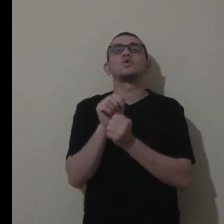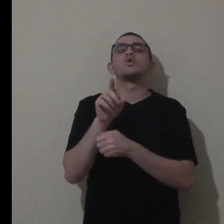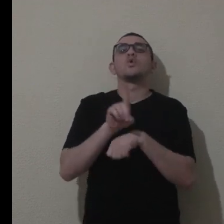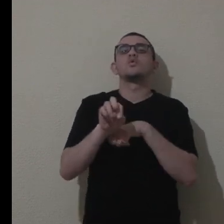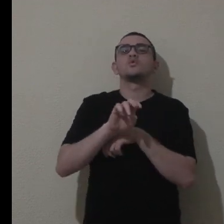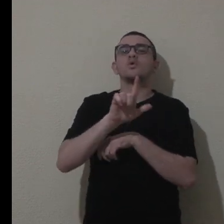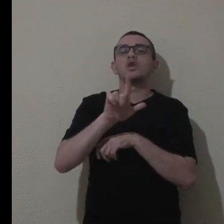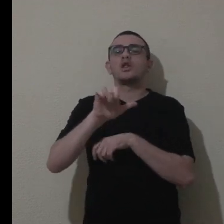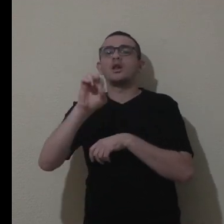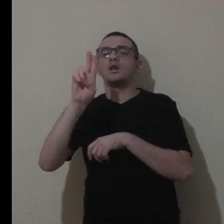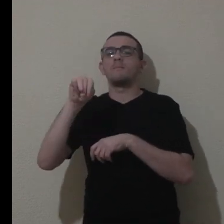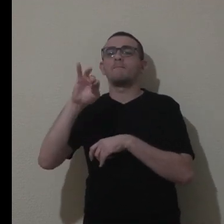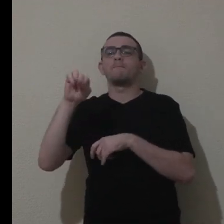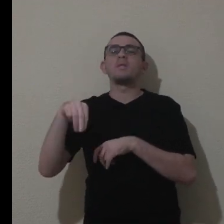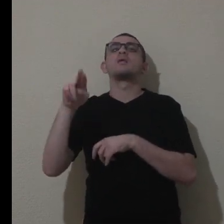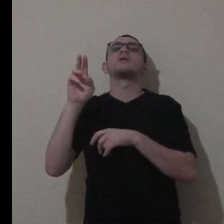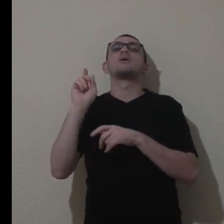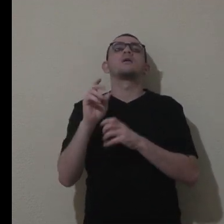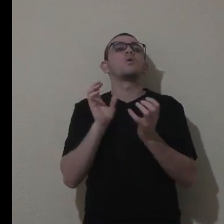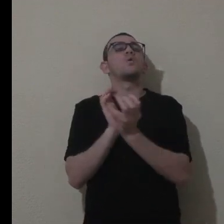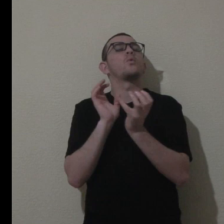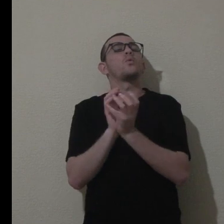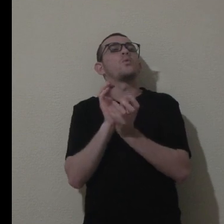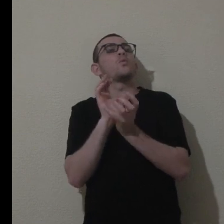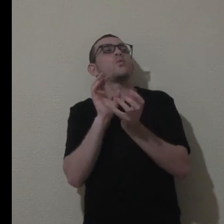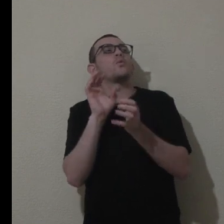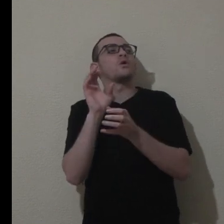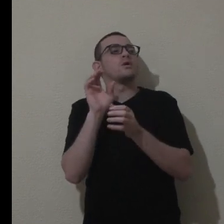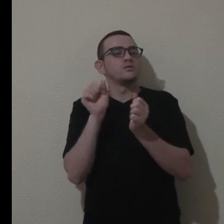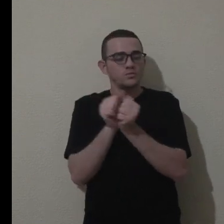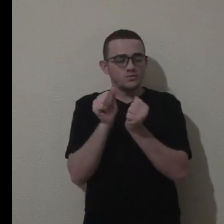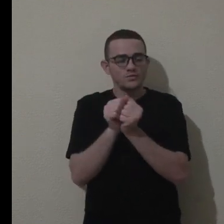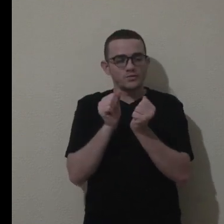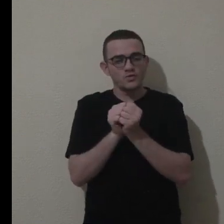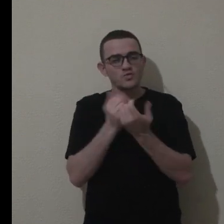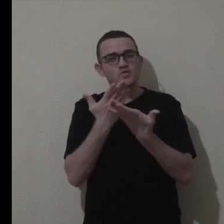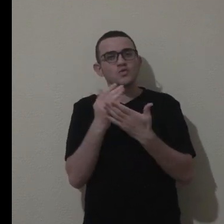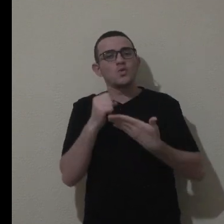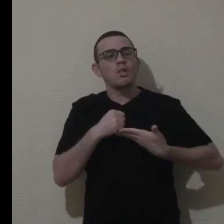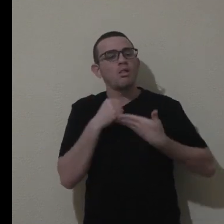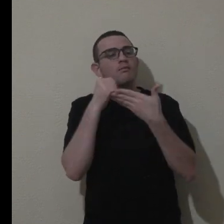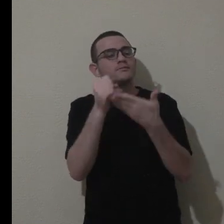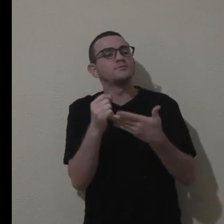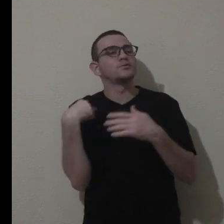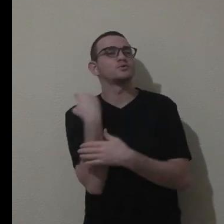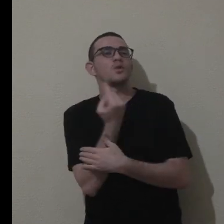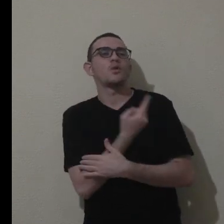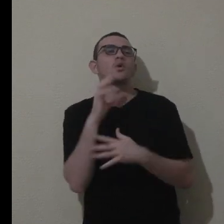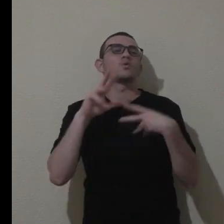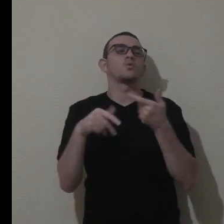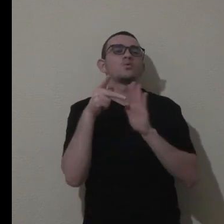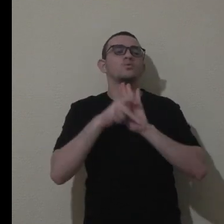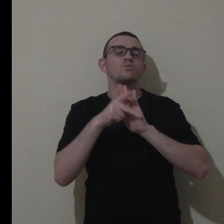Lilimin. Ele é o nosso coordenador da Liga, sempre nos auxilia aí com as aulas inaugurais e com todos